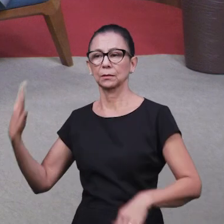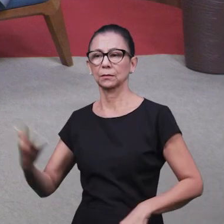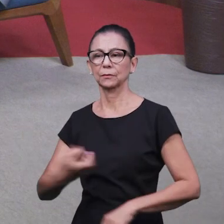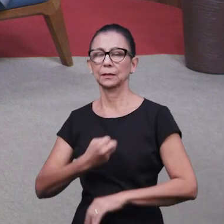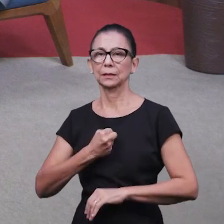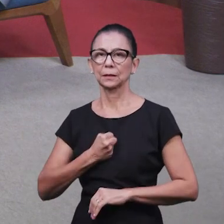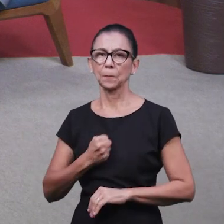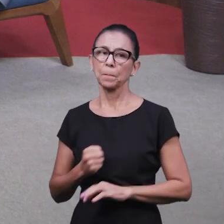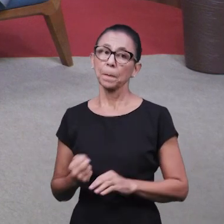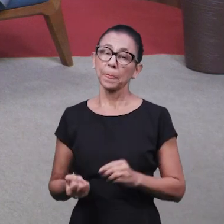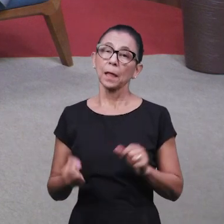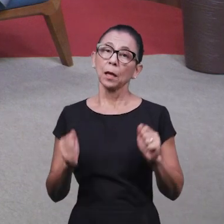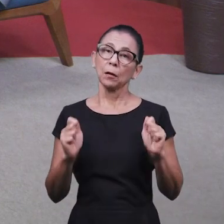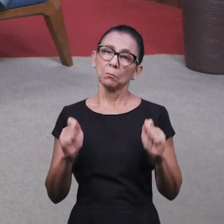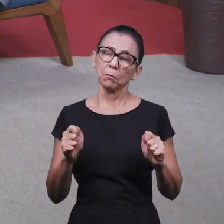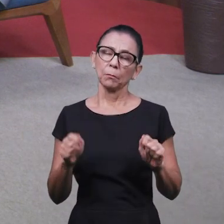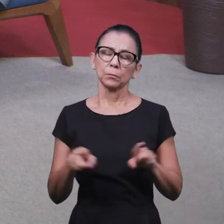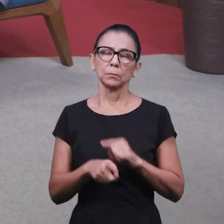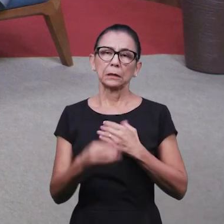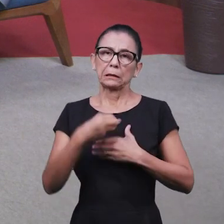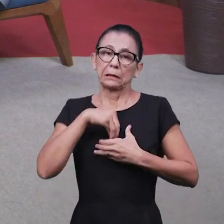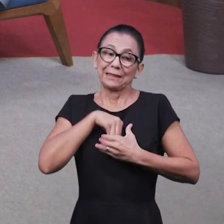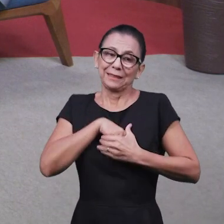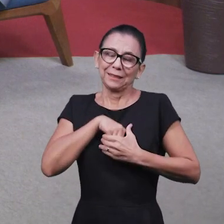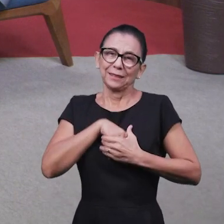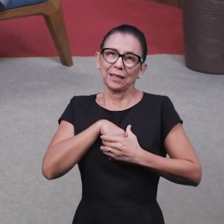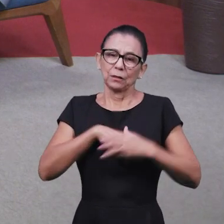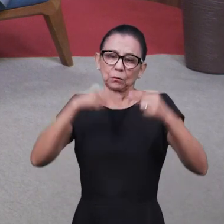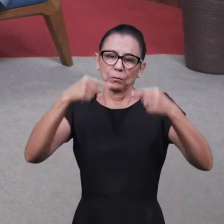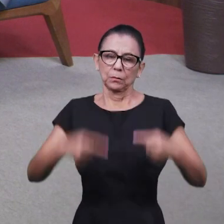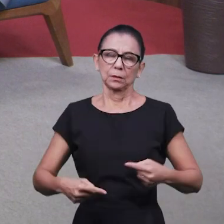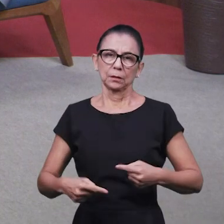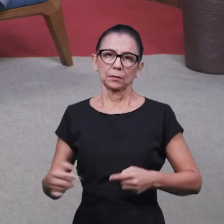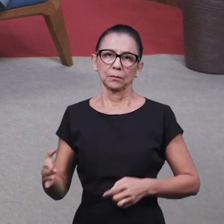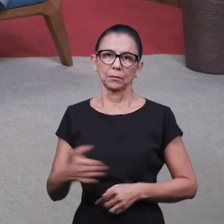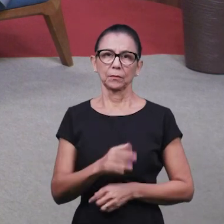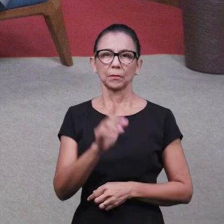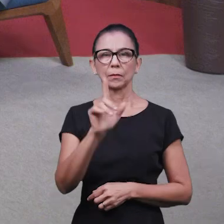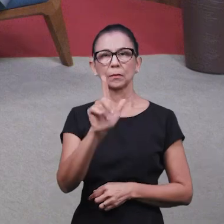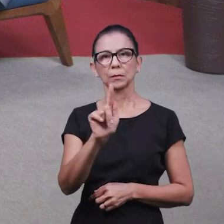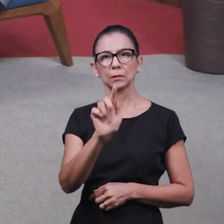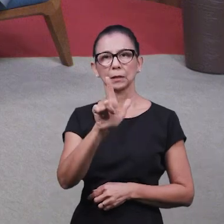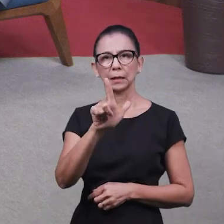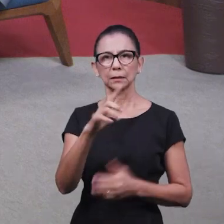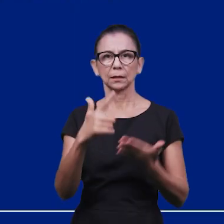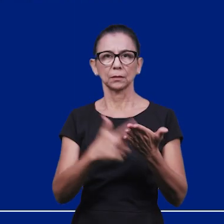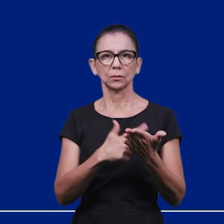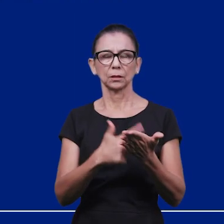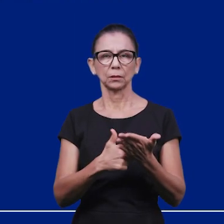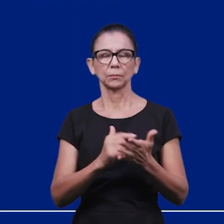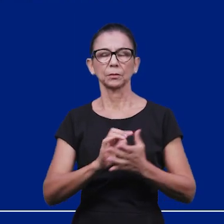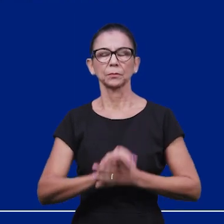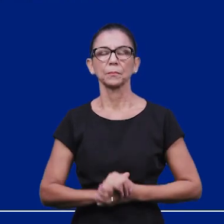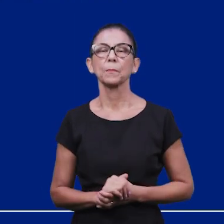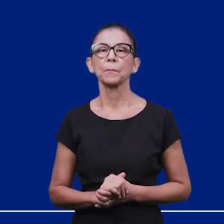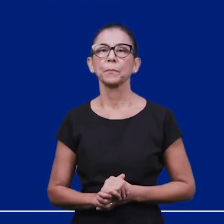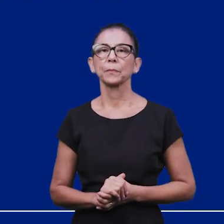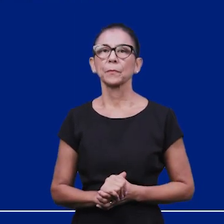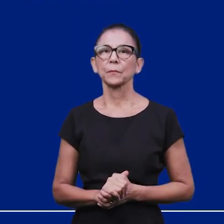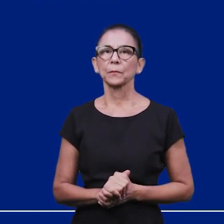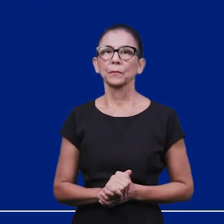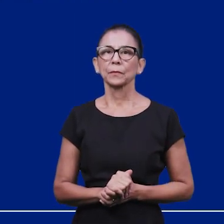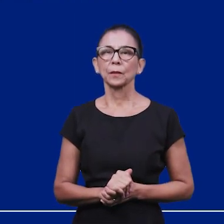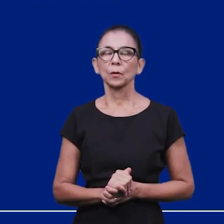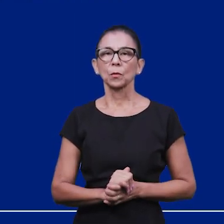isso? Eu vou ler um texto aqui para você comentar, que está em Gálatas 5,17, que diz assim: porque a carne